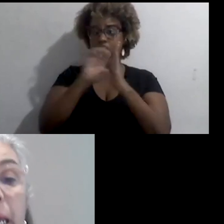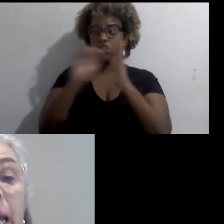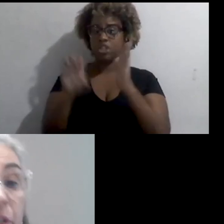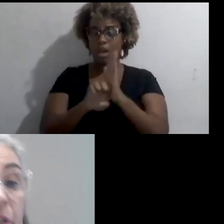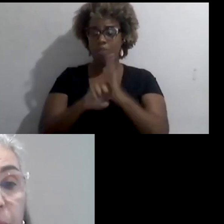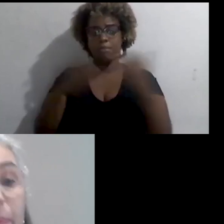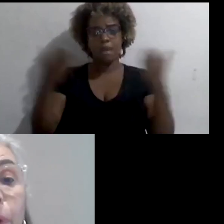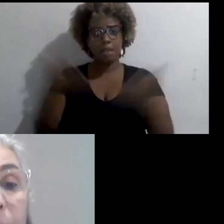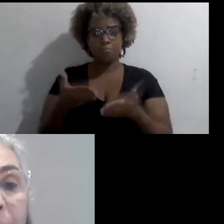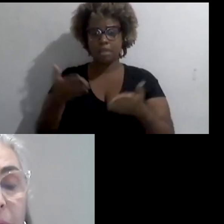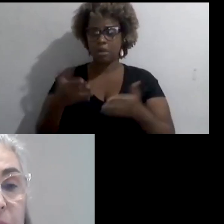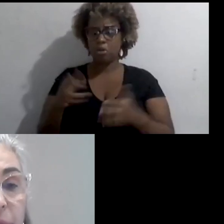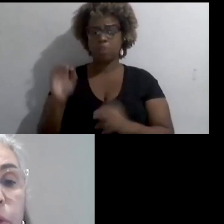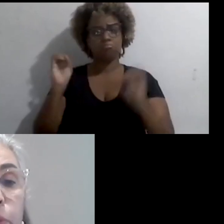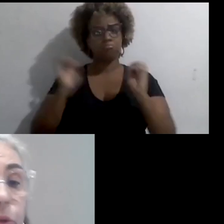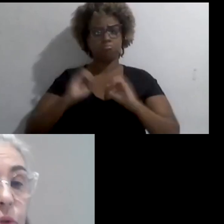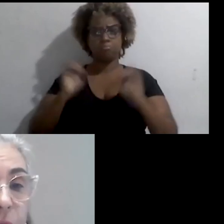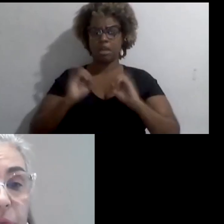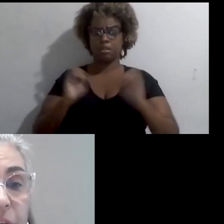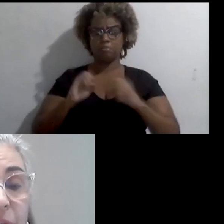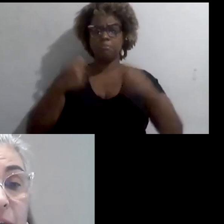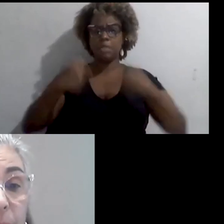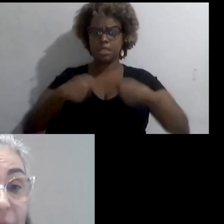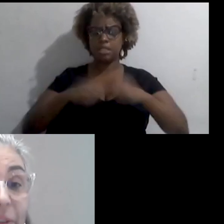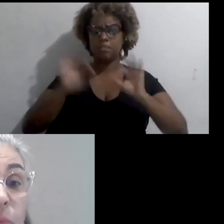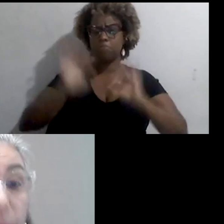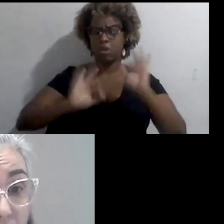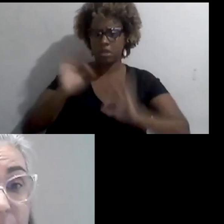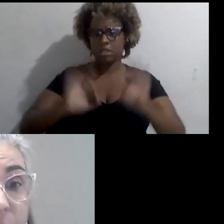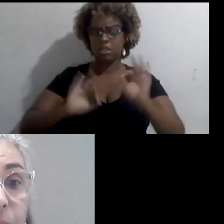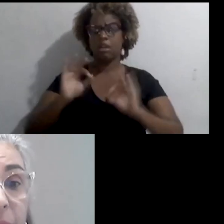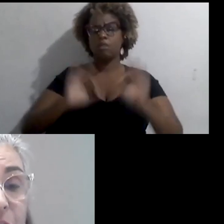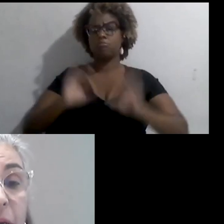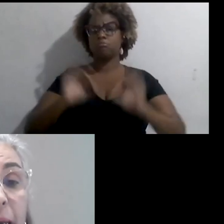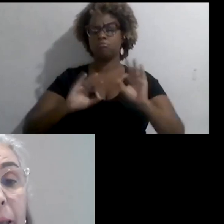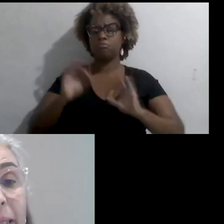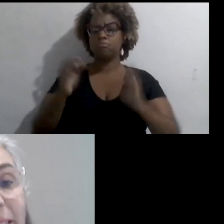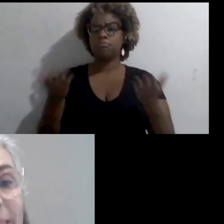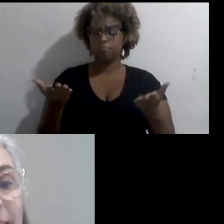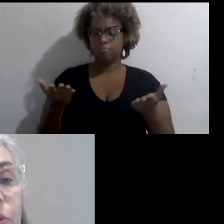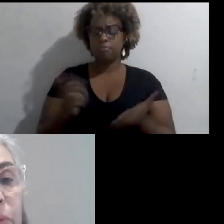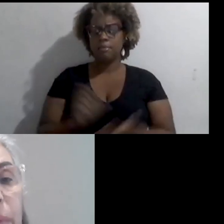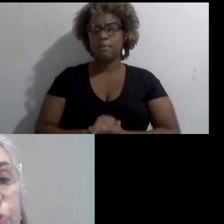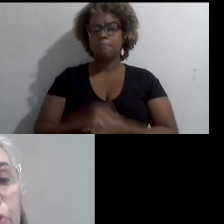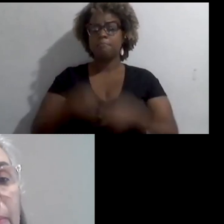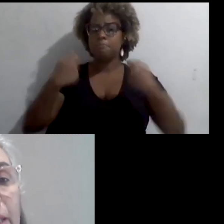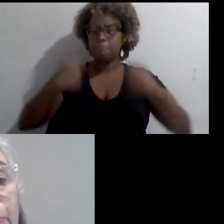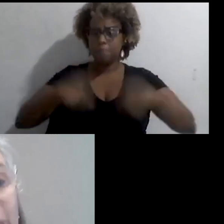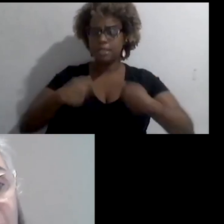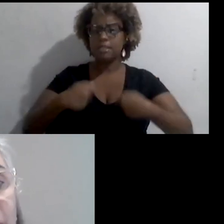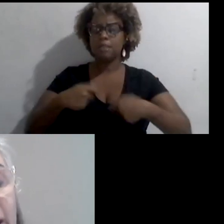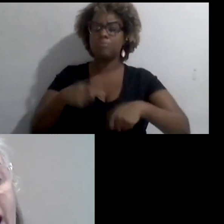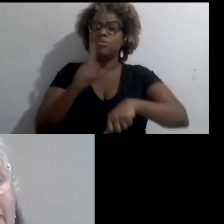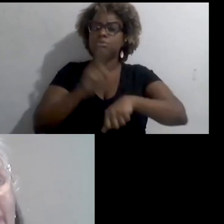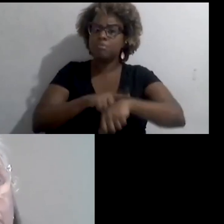promessa. A gente não pode se programar, inclusive, enquanto produtores de festivais, para poder fazer uma programação, porque a gente necessita de um tempo, justamente é